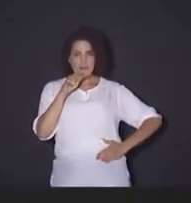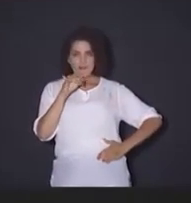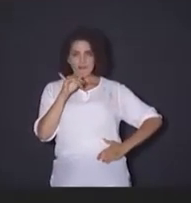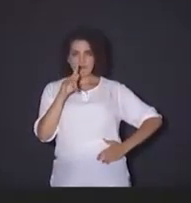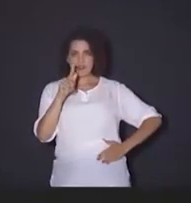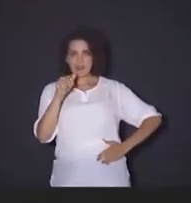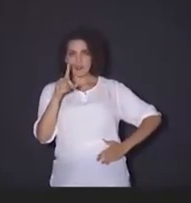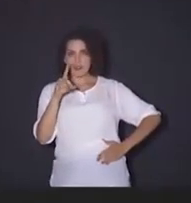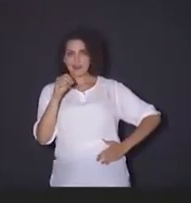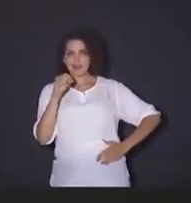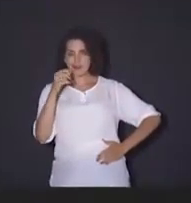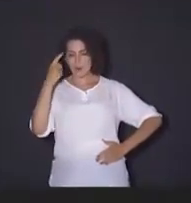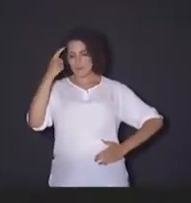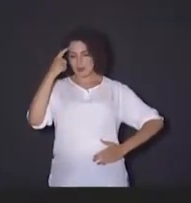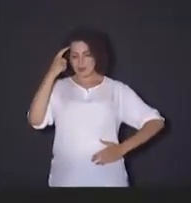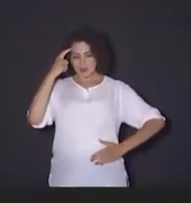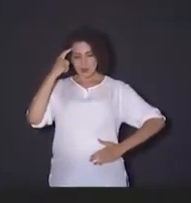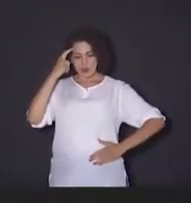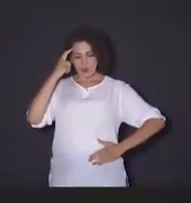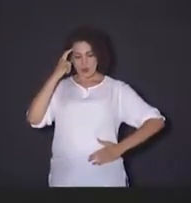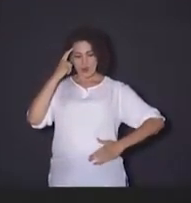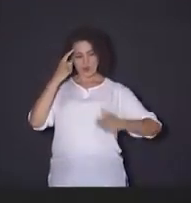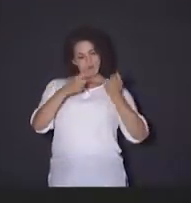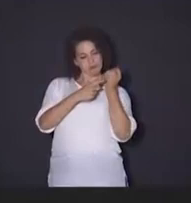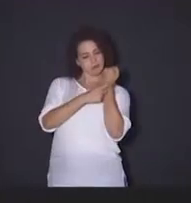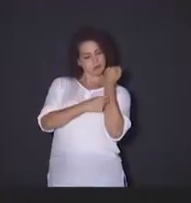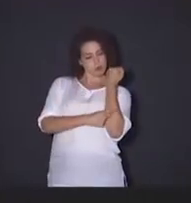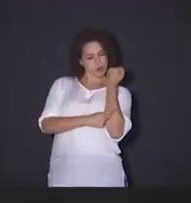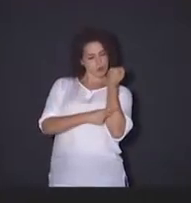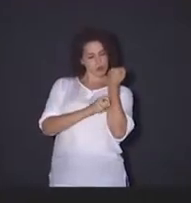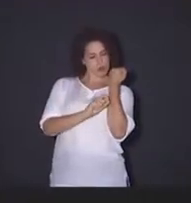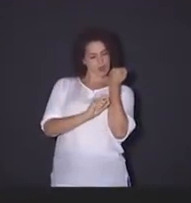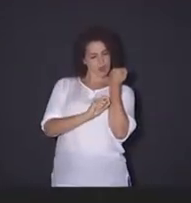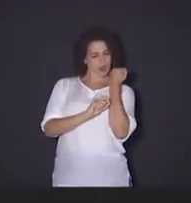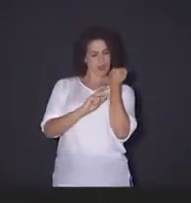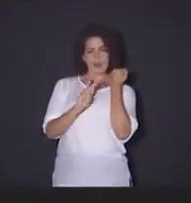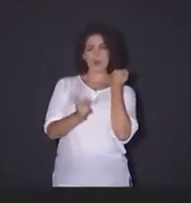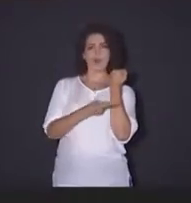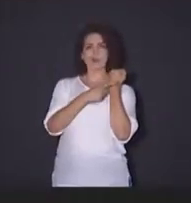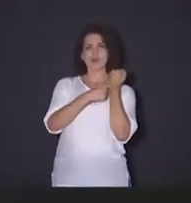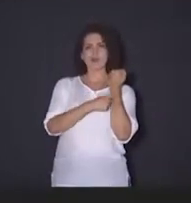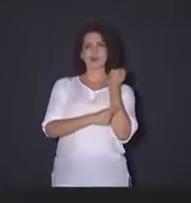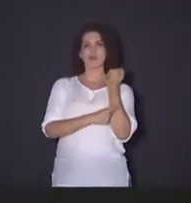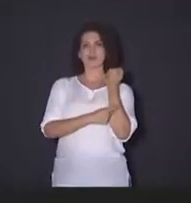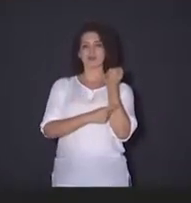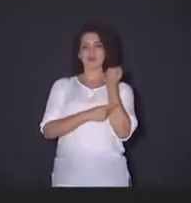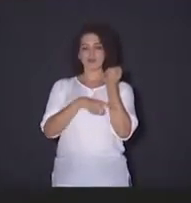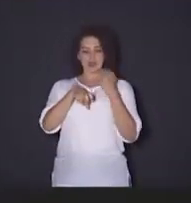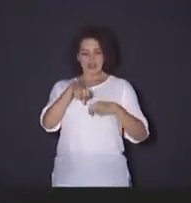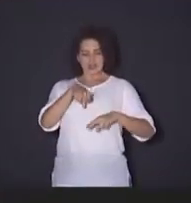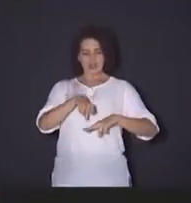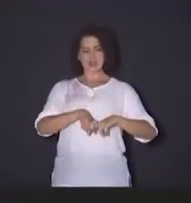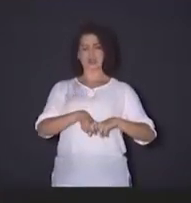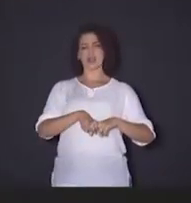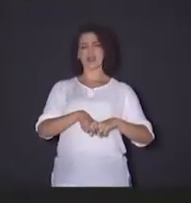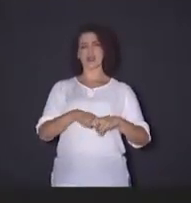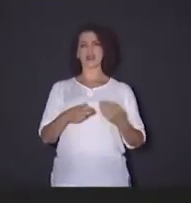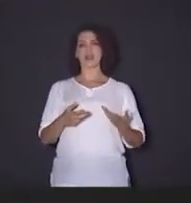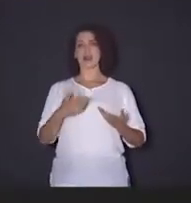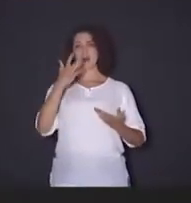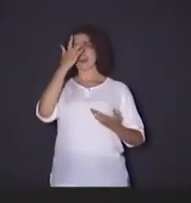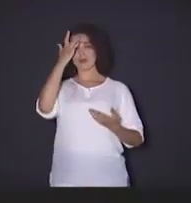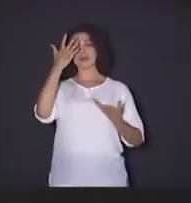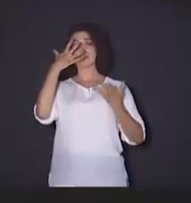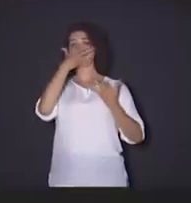Já pensou lá no seu cóccix? O que está acontecendo no seu cóccix aí com a cadeira? Ninguém pensa nisso. Todo mundo esquece. O corpo